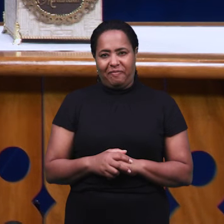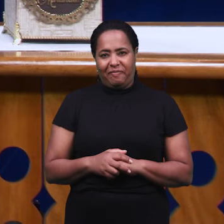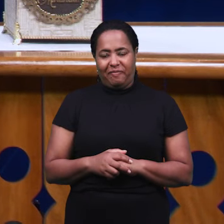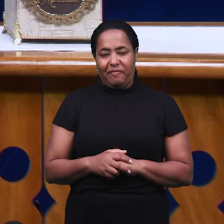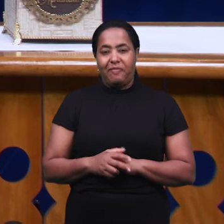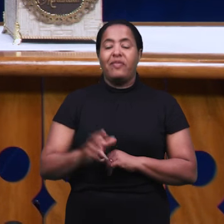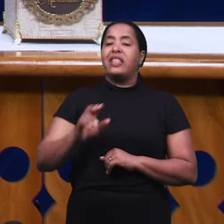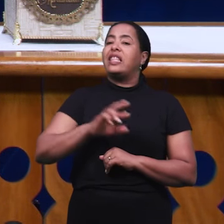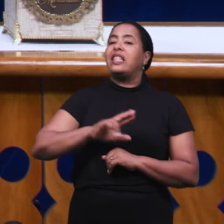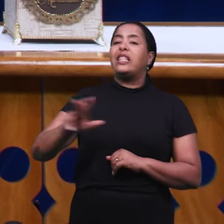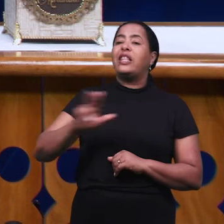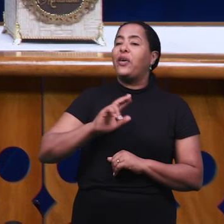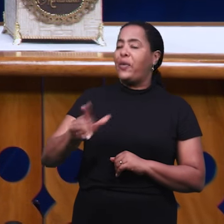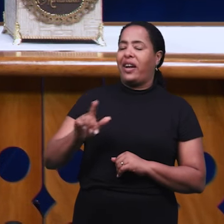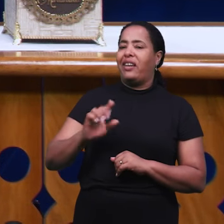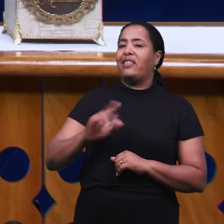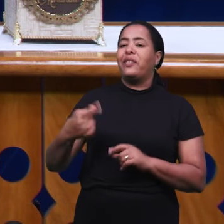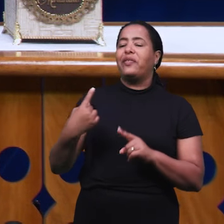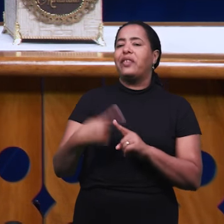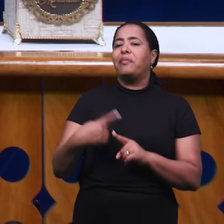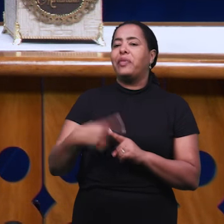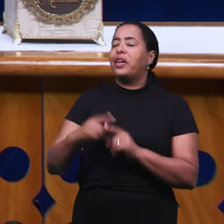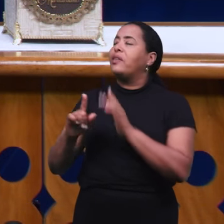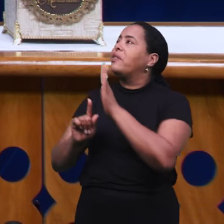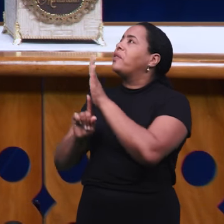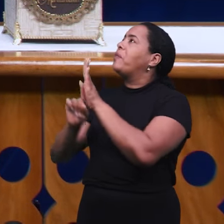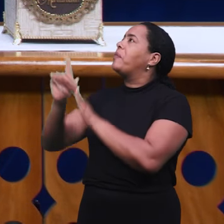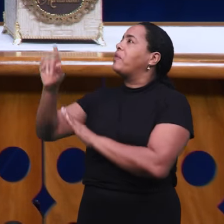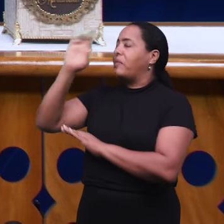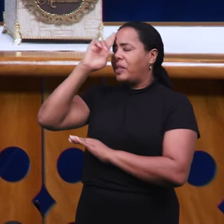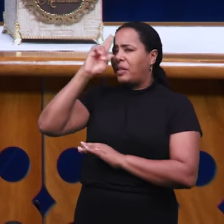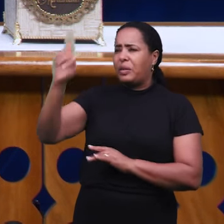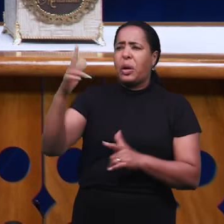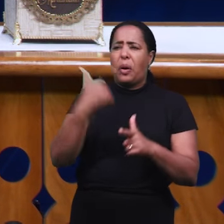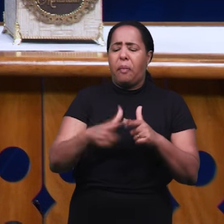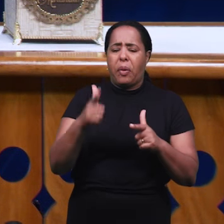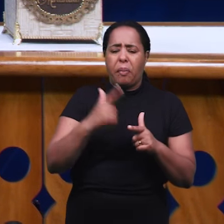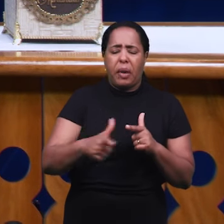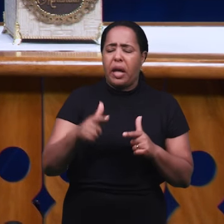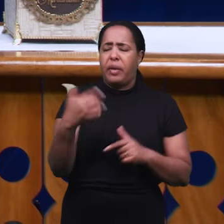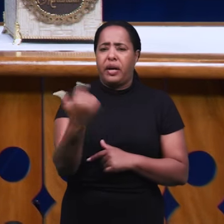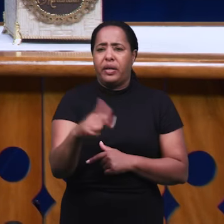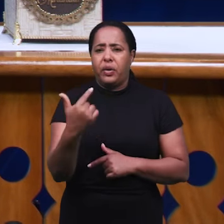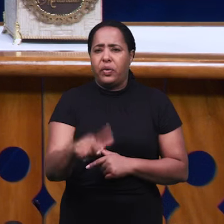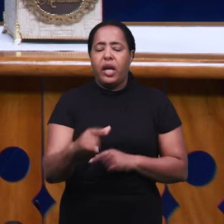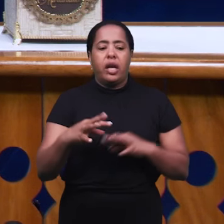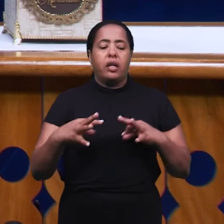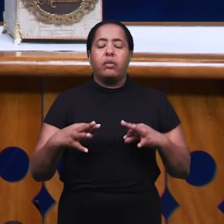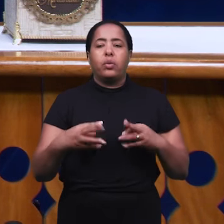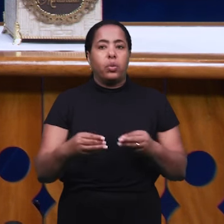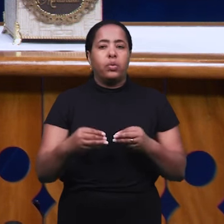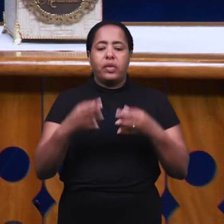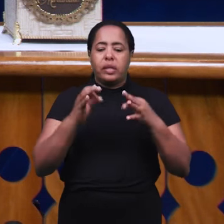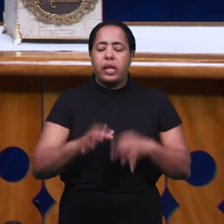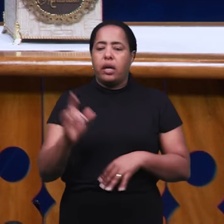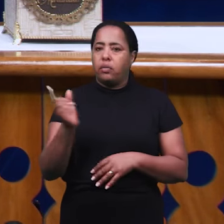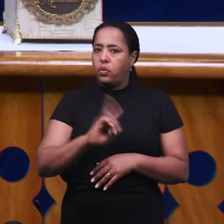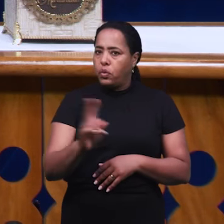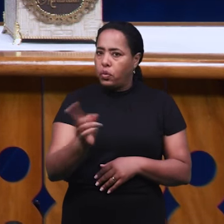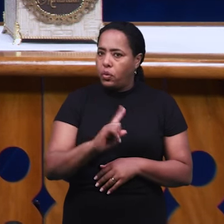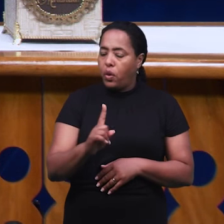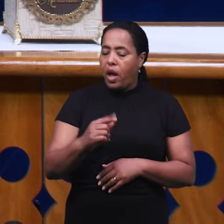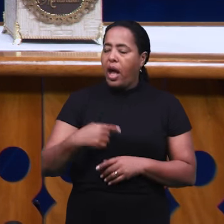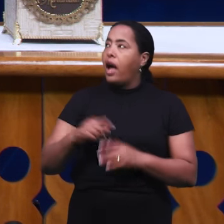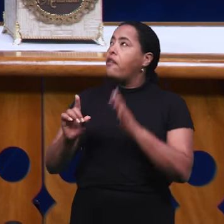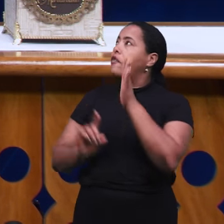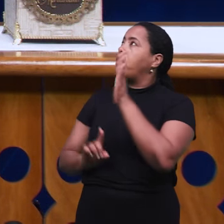Não é essa a questão da consulta. Não, eu vou consultar o Senhor e não vai ter nunca problemas, eu vou acertar tudo. Não. Não. Eu vou consultar